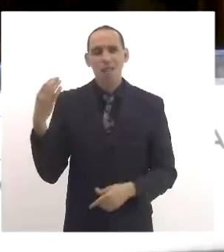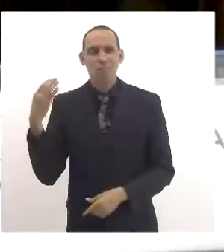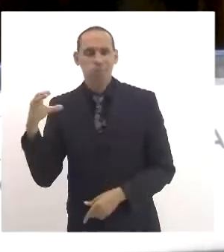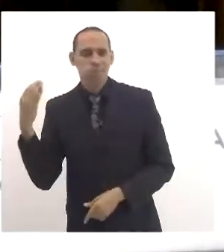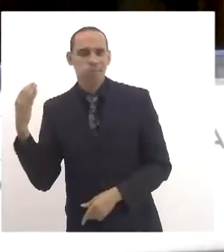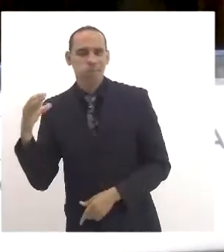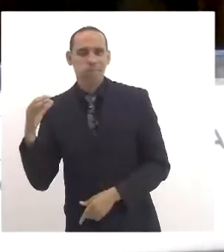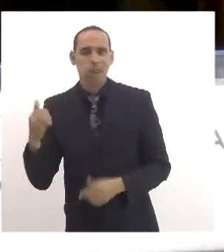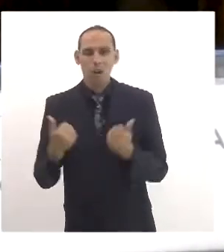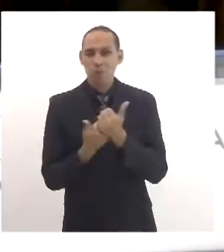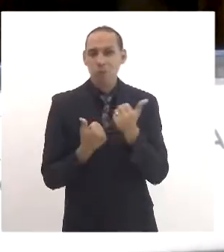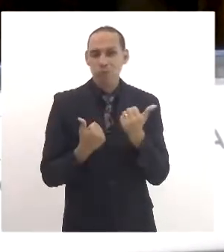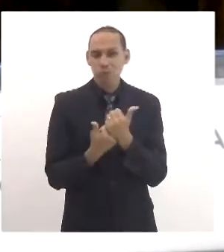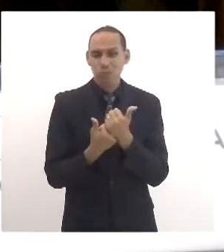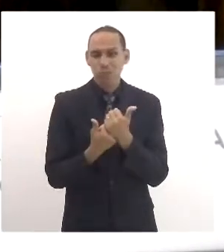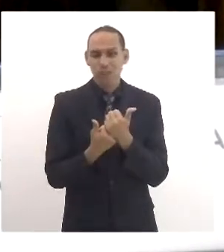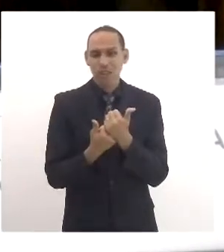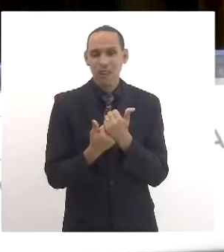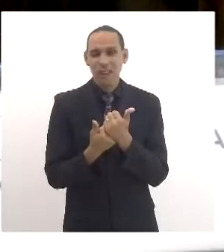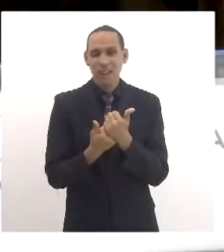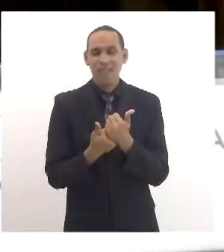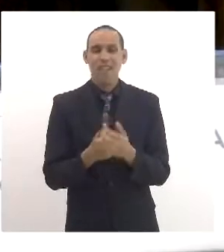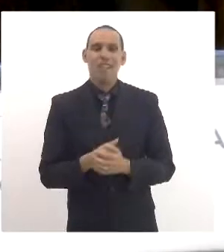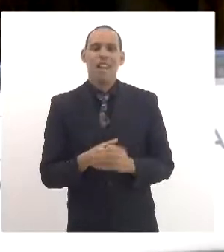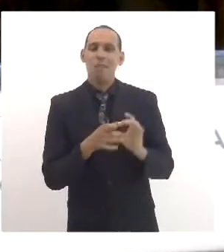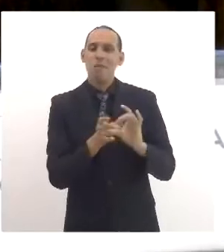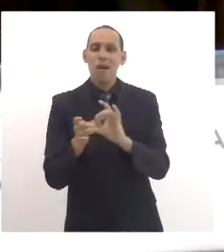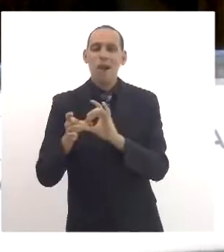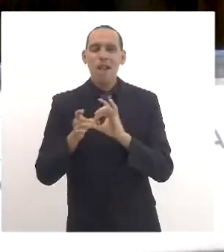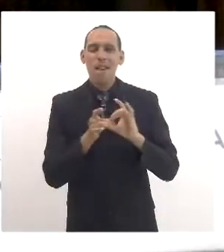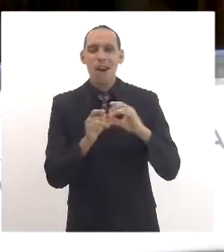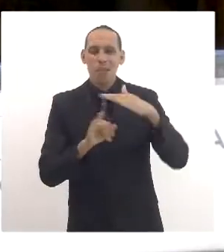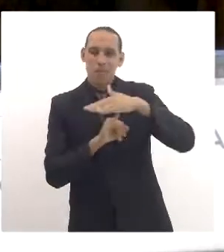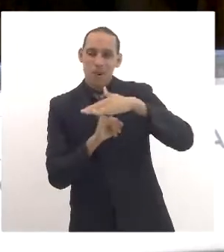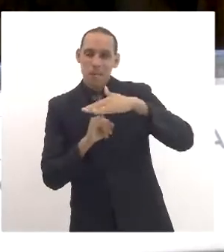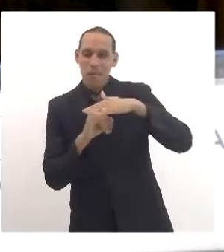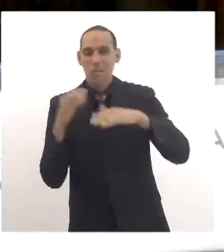à contribuição entre as instituições